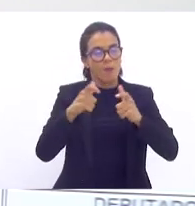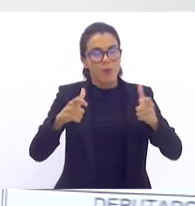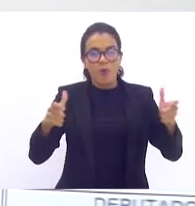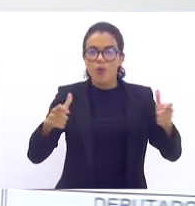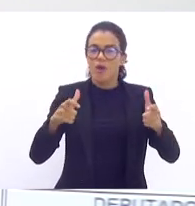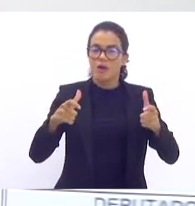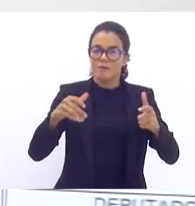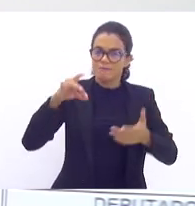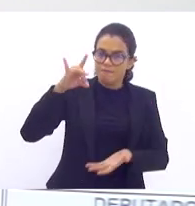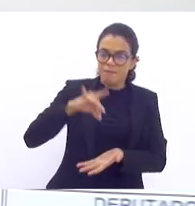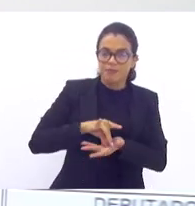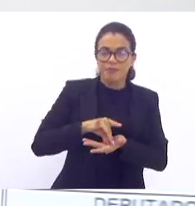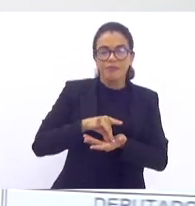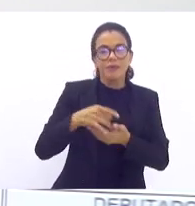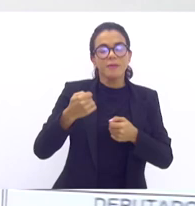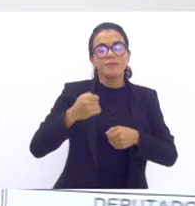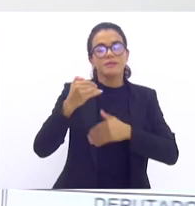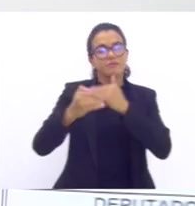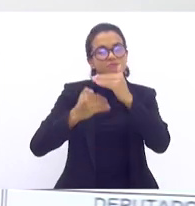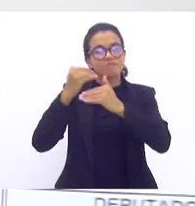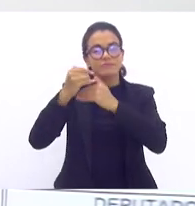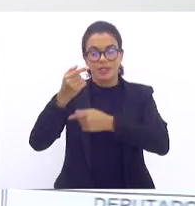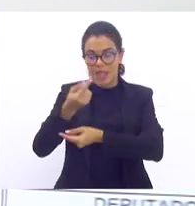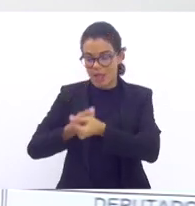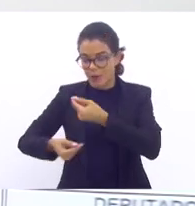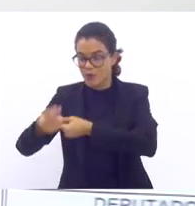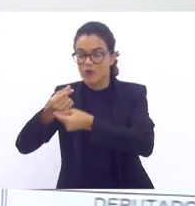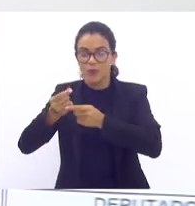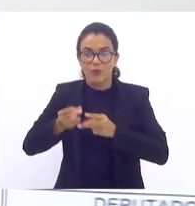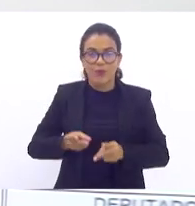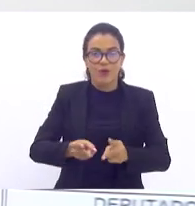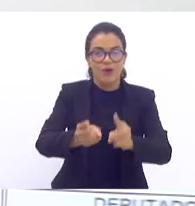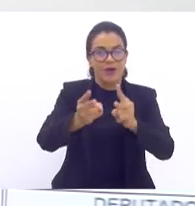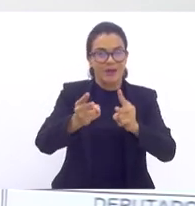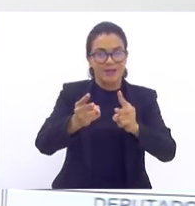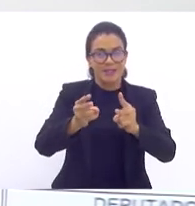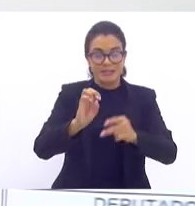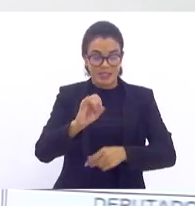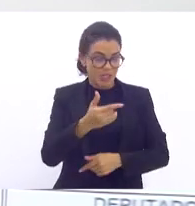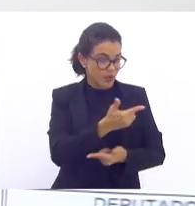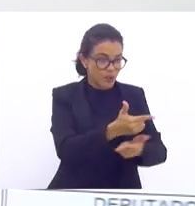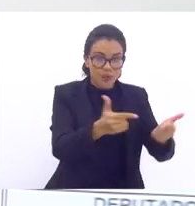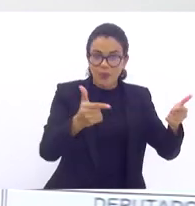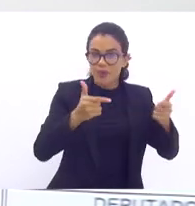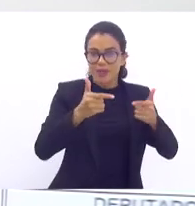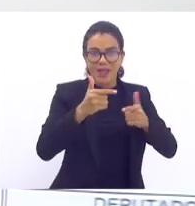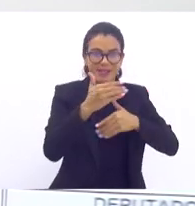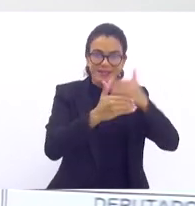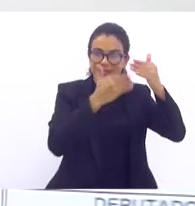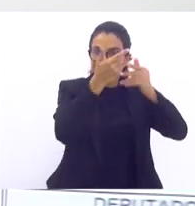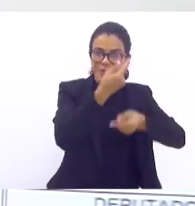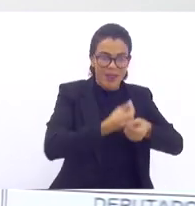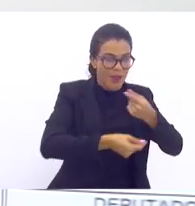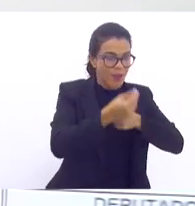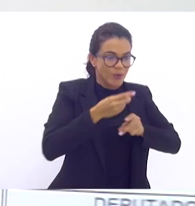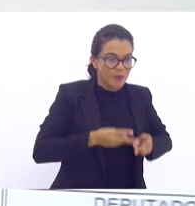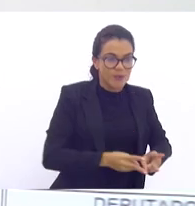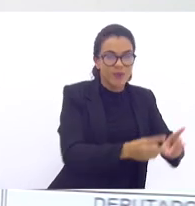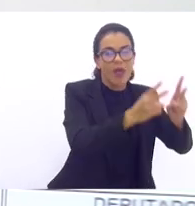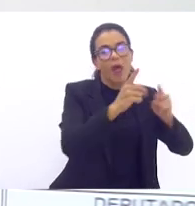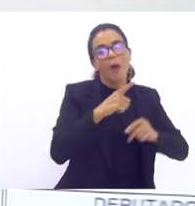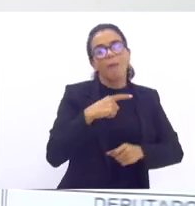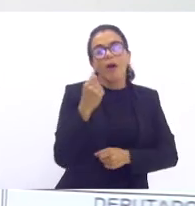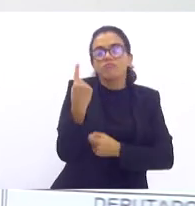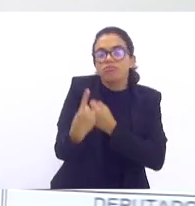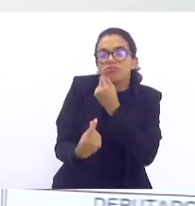necessita de desenvolvimento econômico contínuo se nós não tivermos desenvolvimento contínuo a gente pode até ter